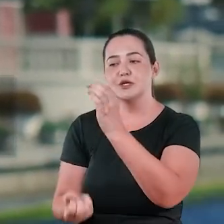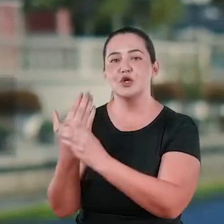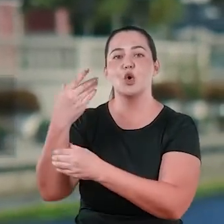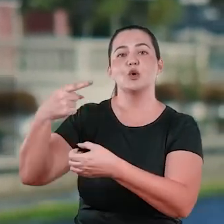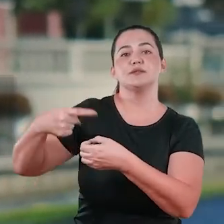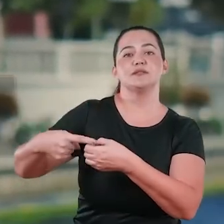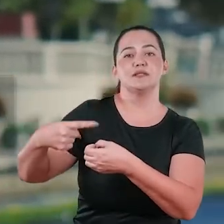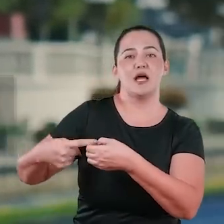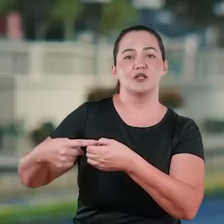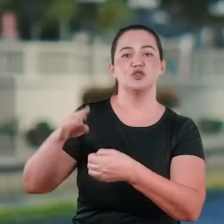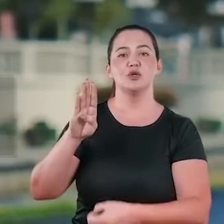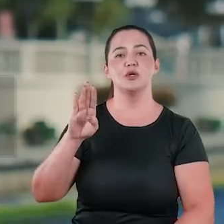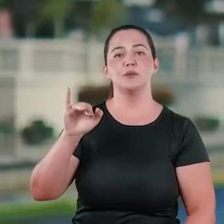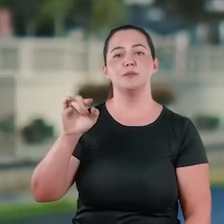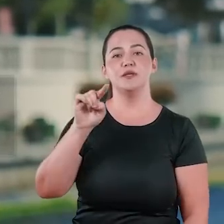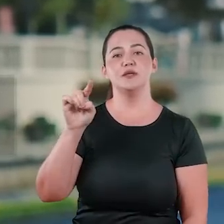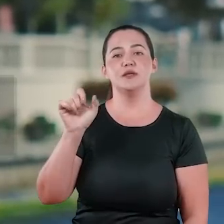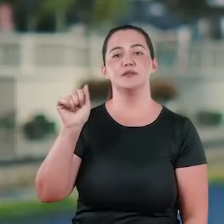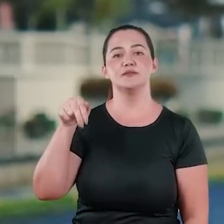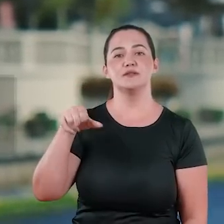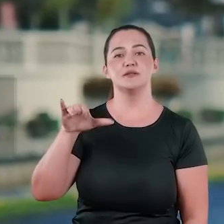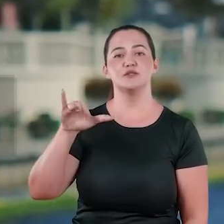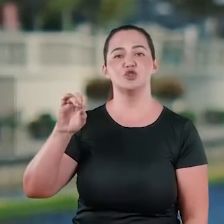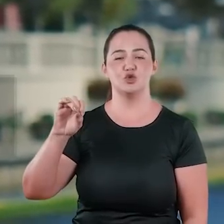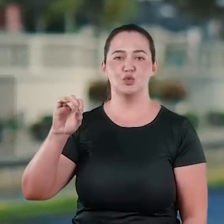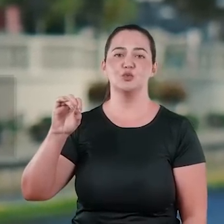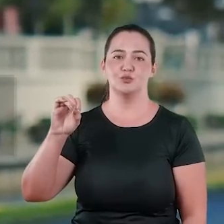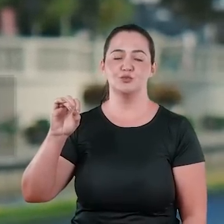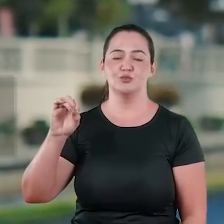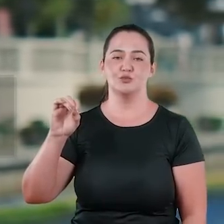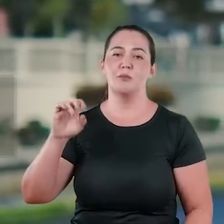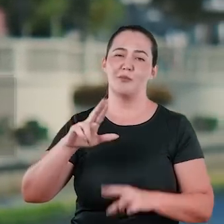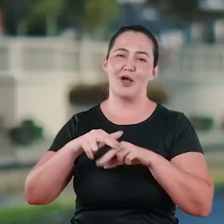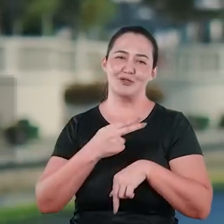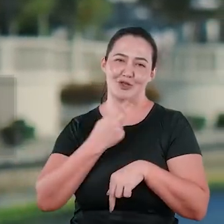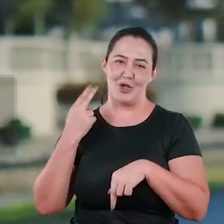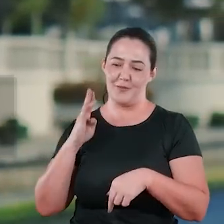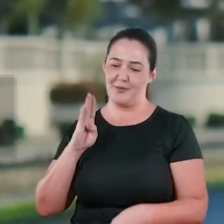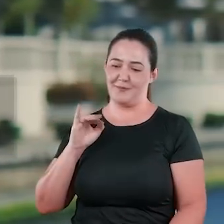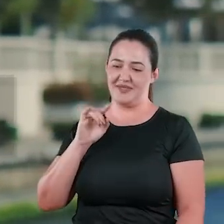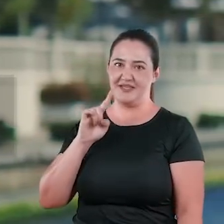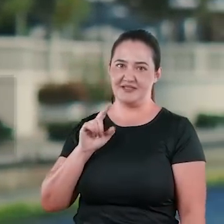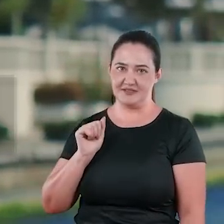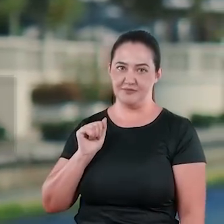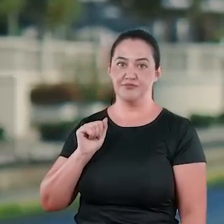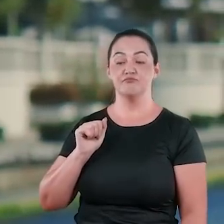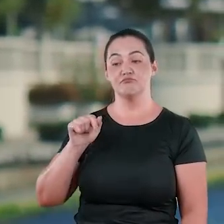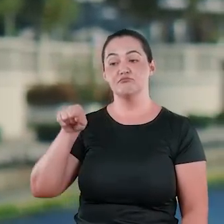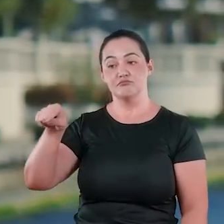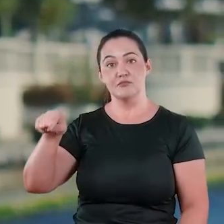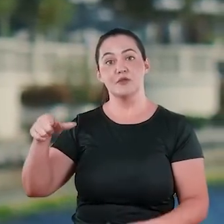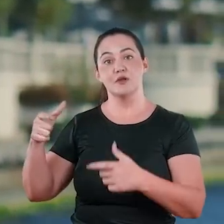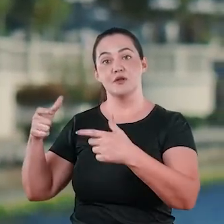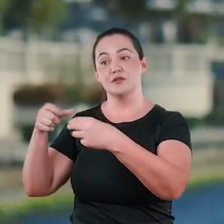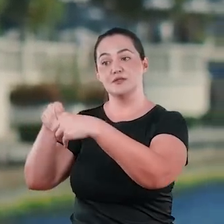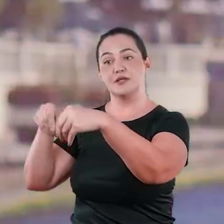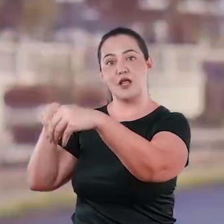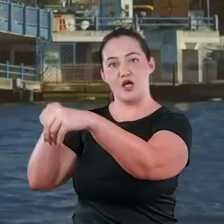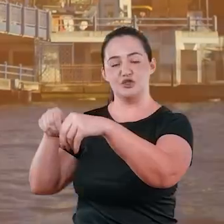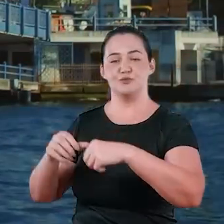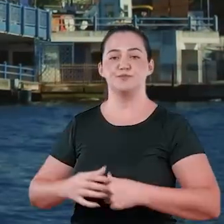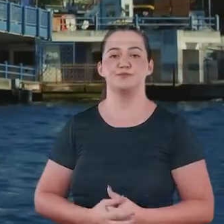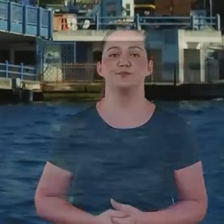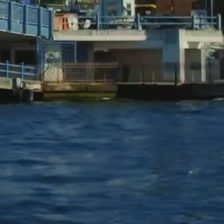de Bizâncio, em homenagem a si mesmo, rei Bizâncio, pegando o lado oposto ao lado dos